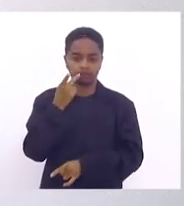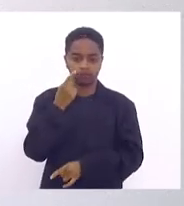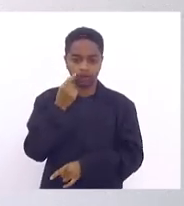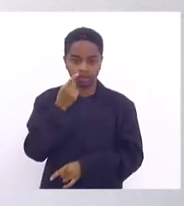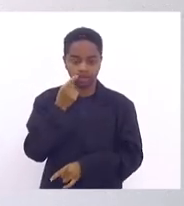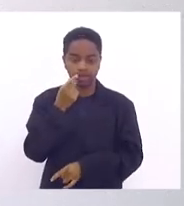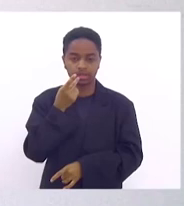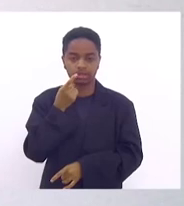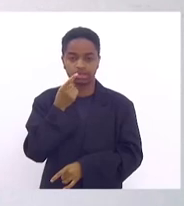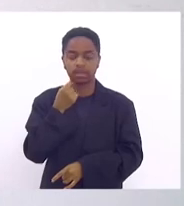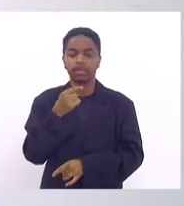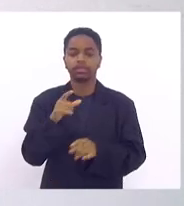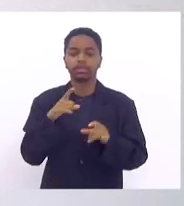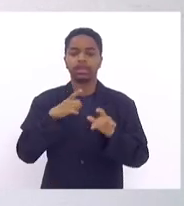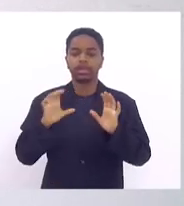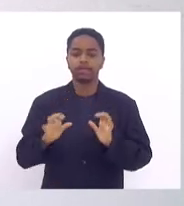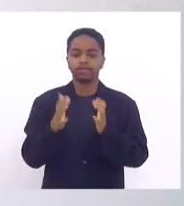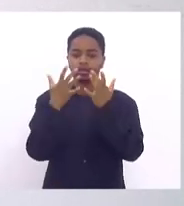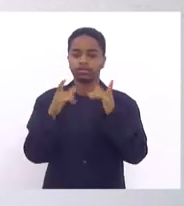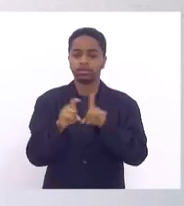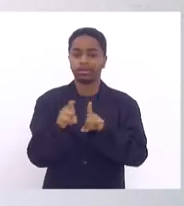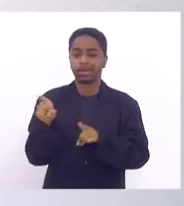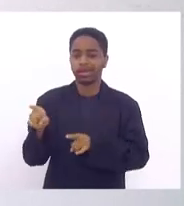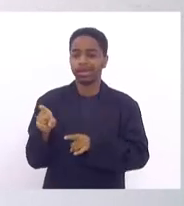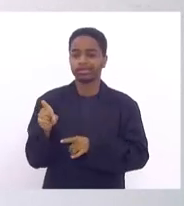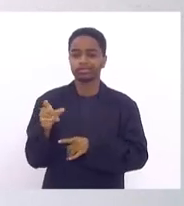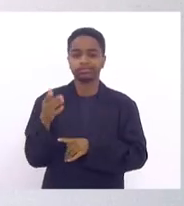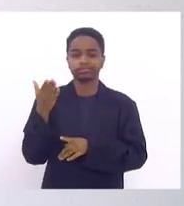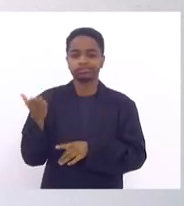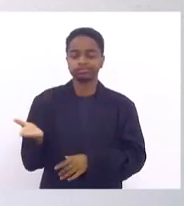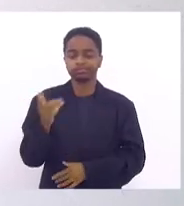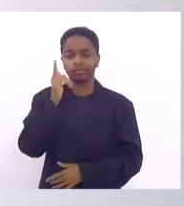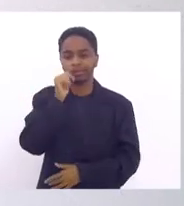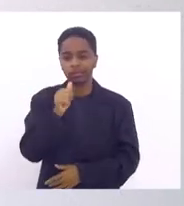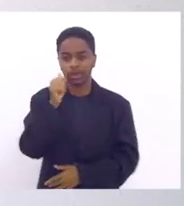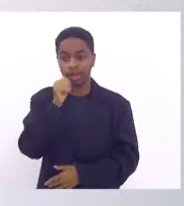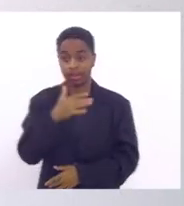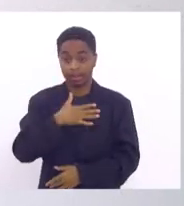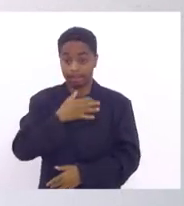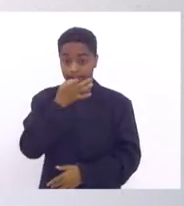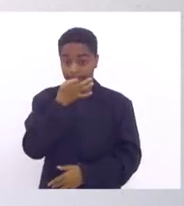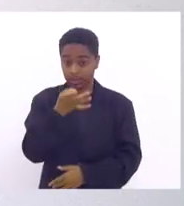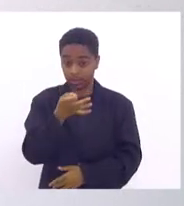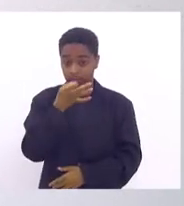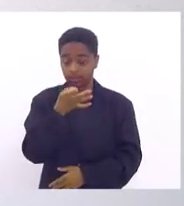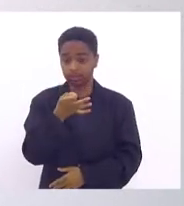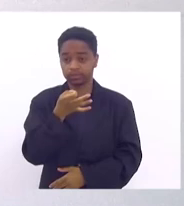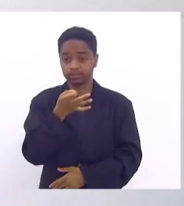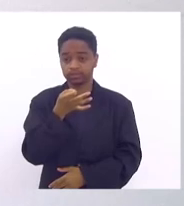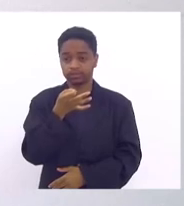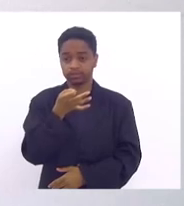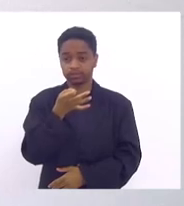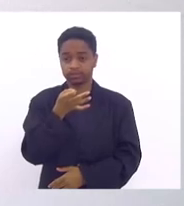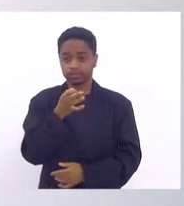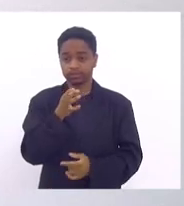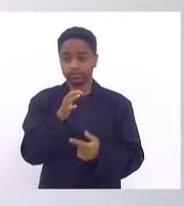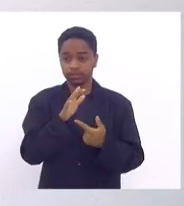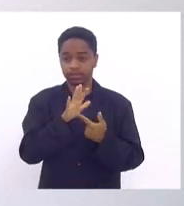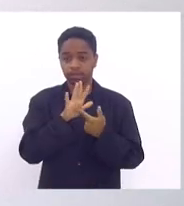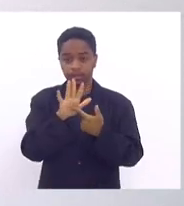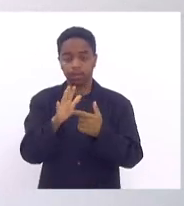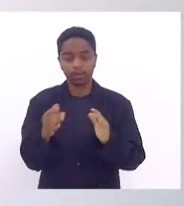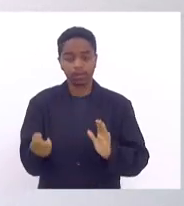unali Dra Roberta é uma mulher que eh Na minha opinião traz eh o